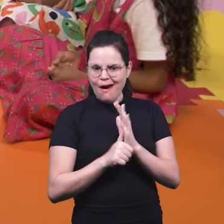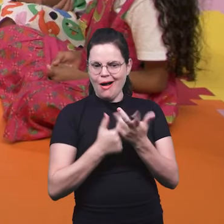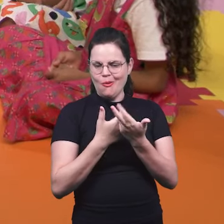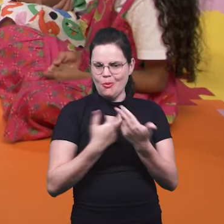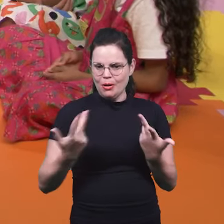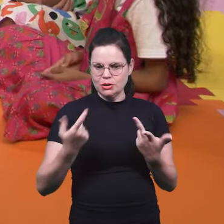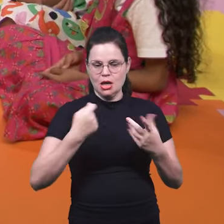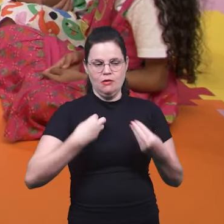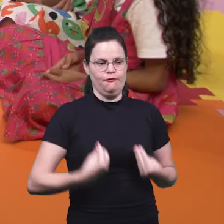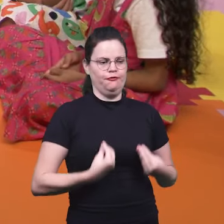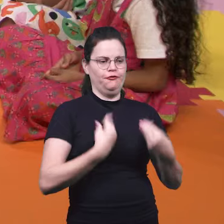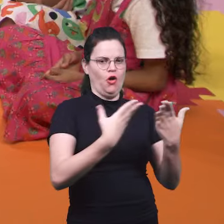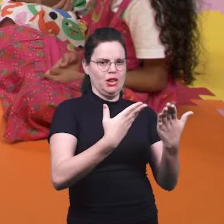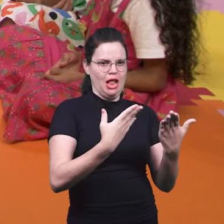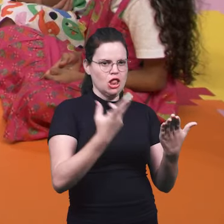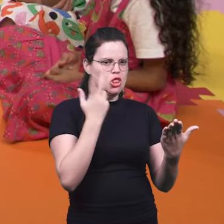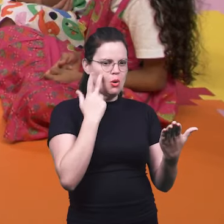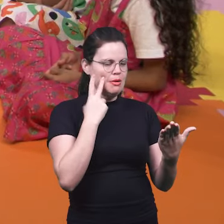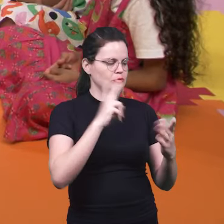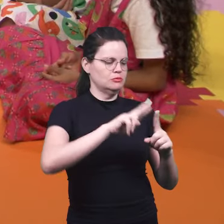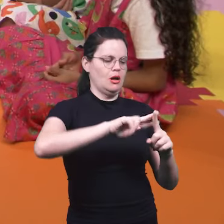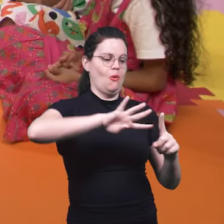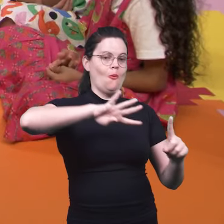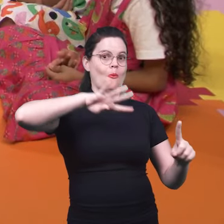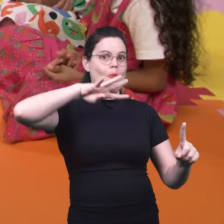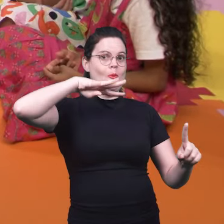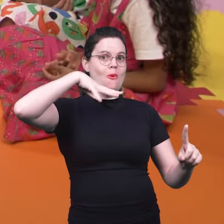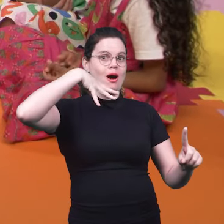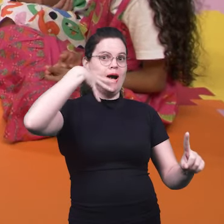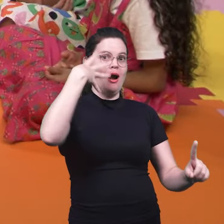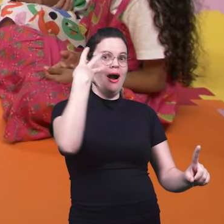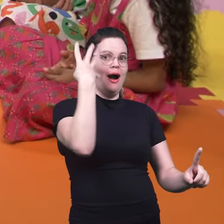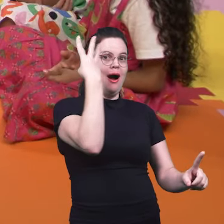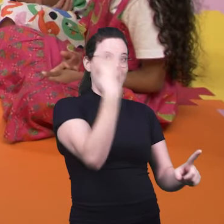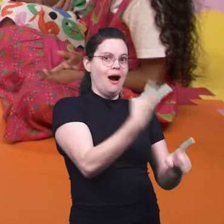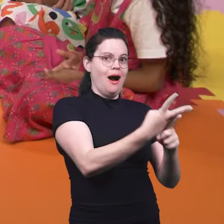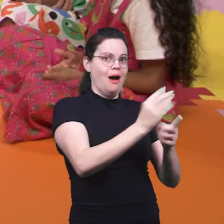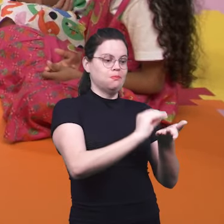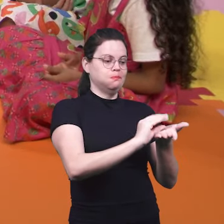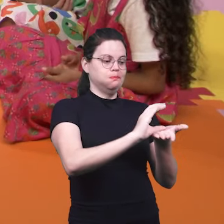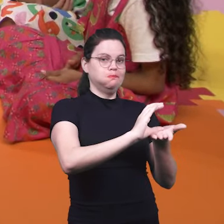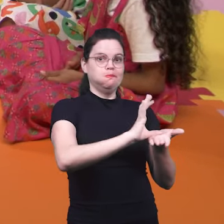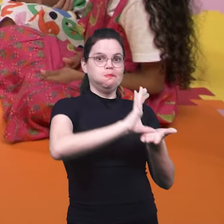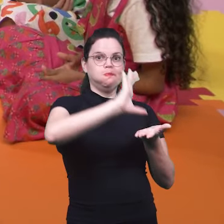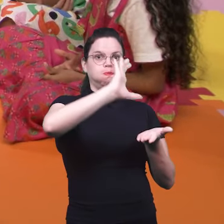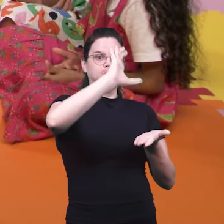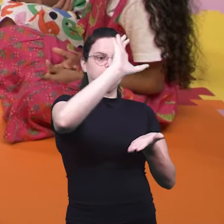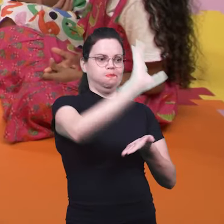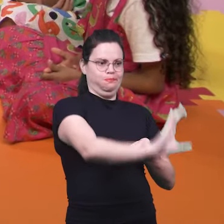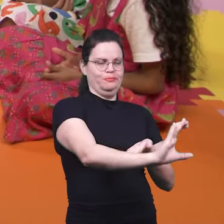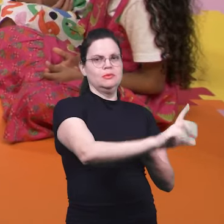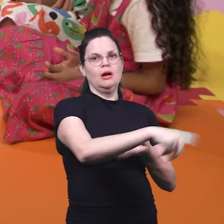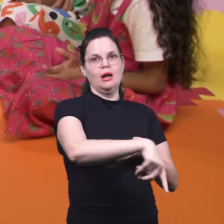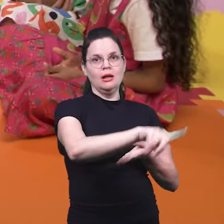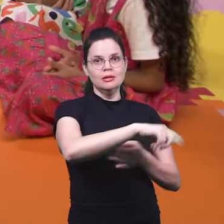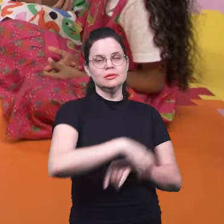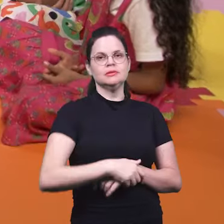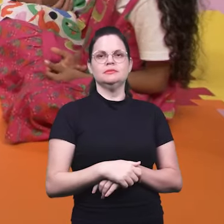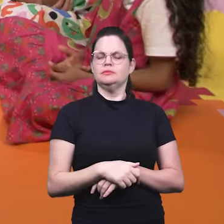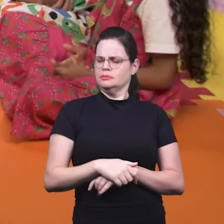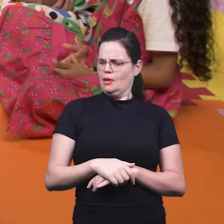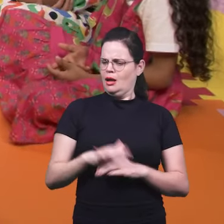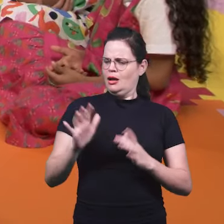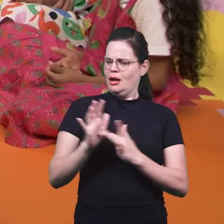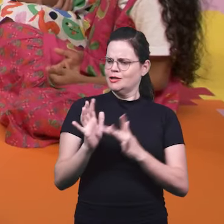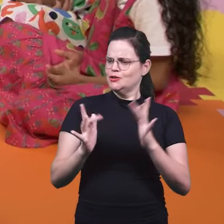tirado alguma coisa de alguém Ele ia dar quatro vezes mais a essas pessoas e ali